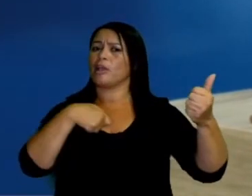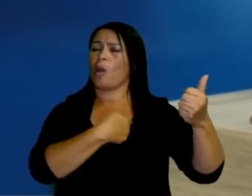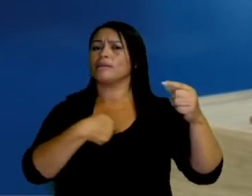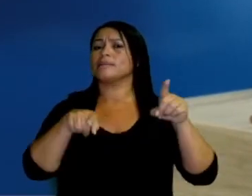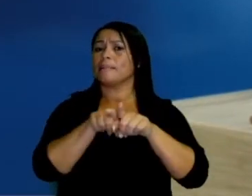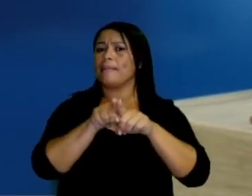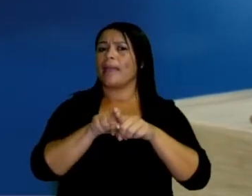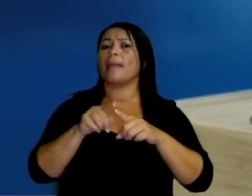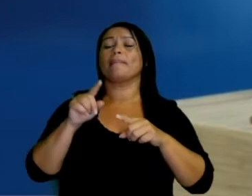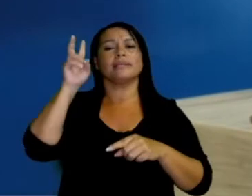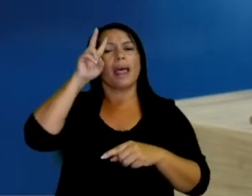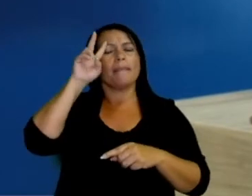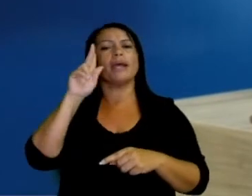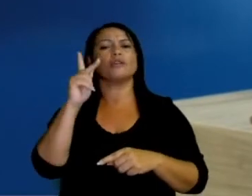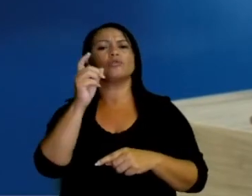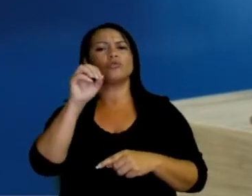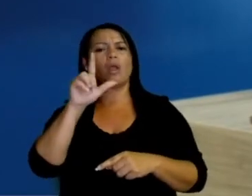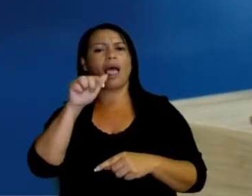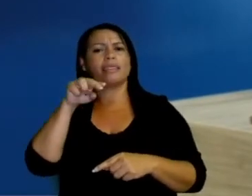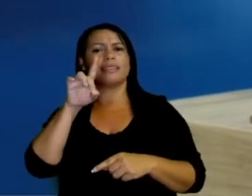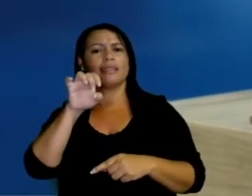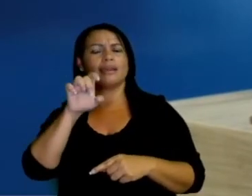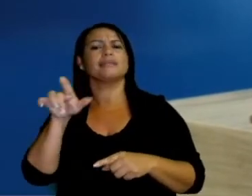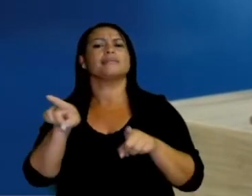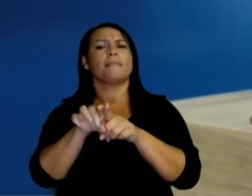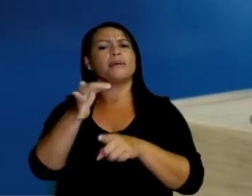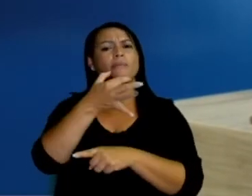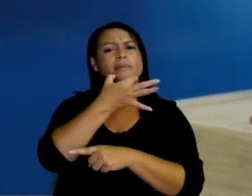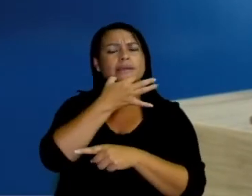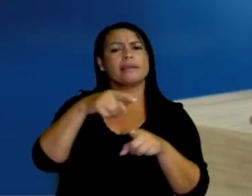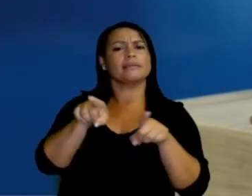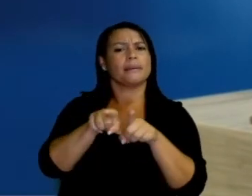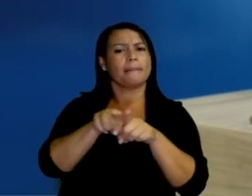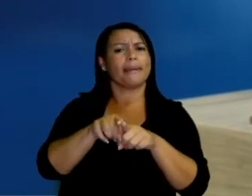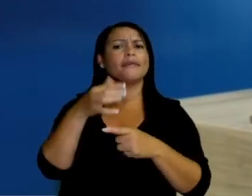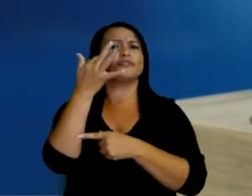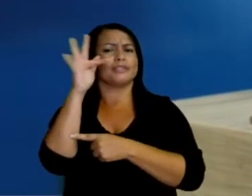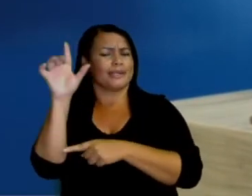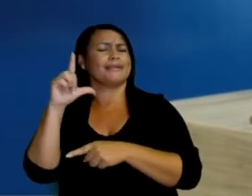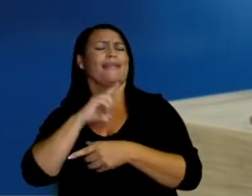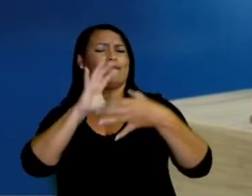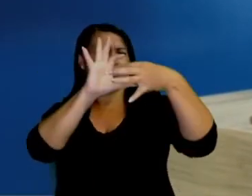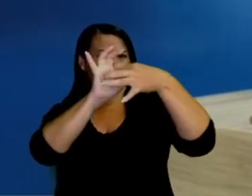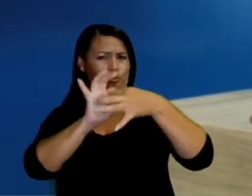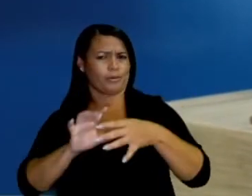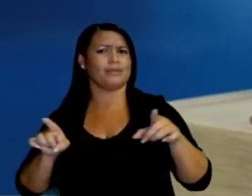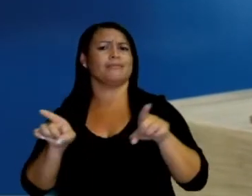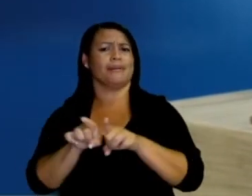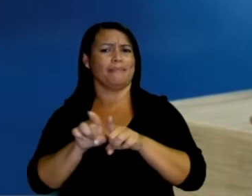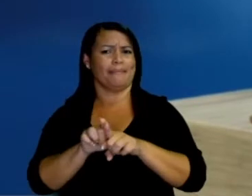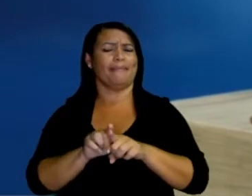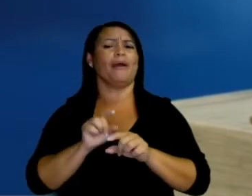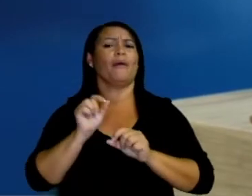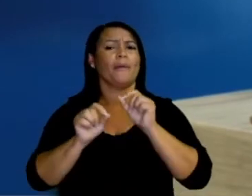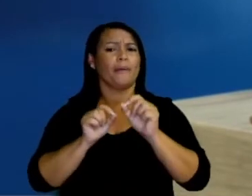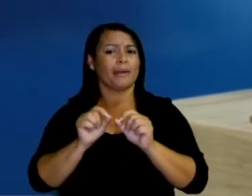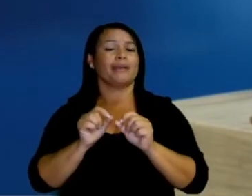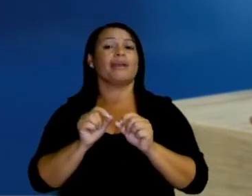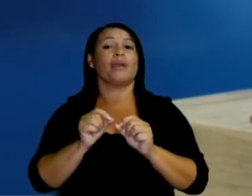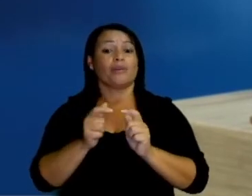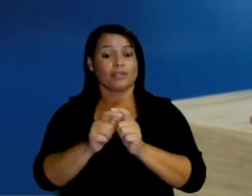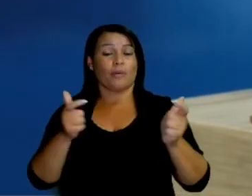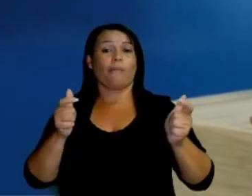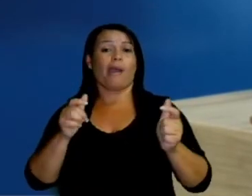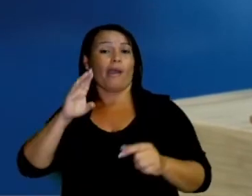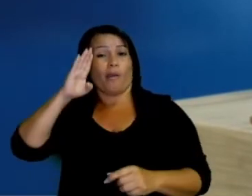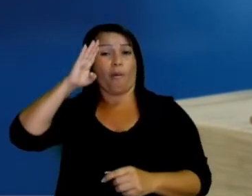os holandeses, os ingleses e franceses também tiveram uma participação nesse contexto da colonização da América Latina. E o que vai ser o maior